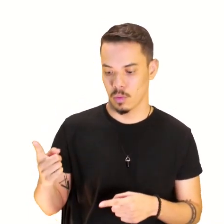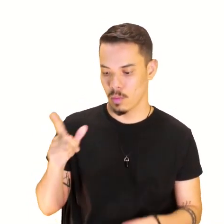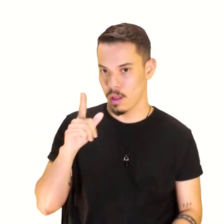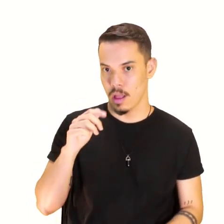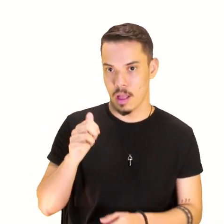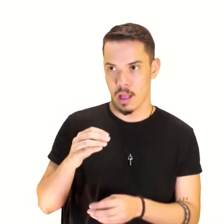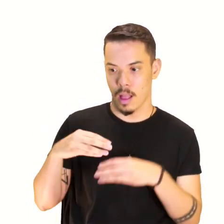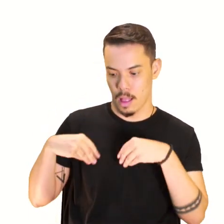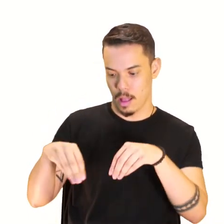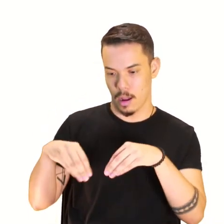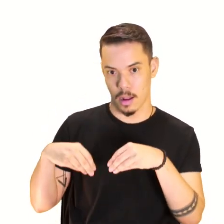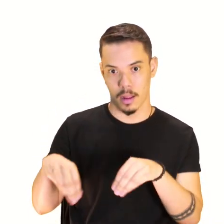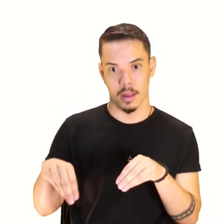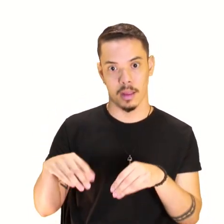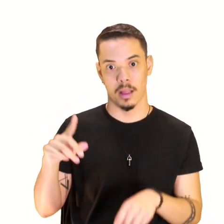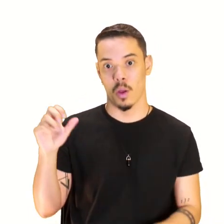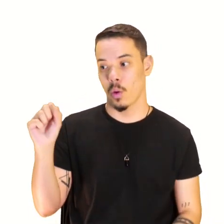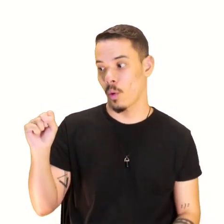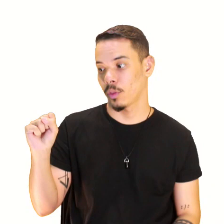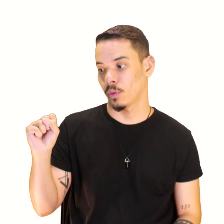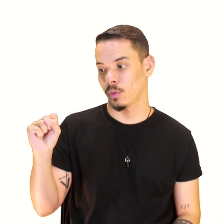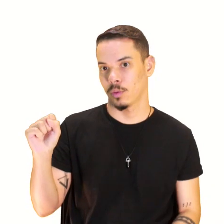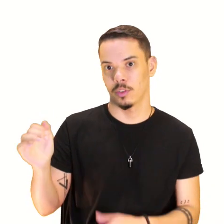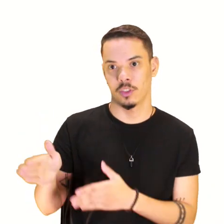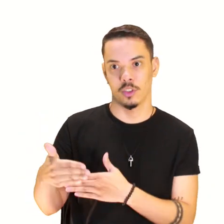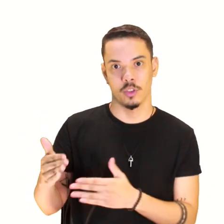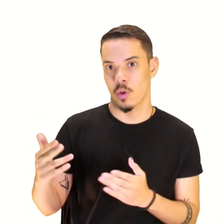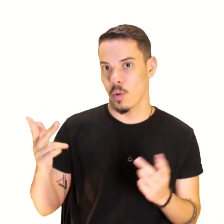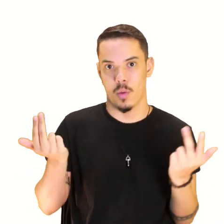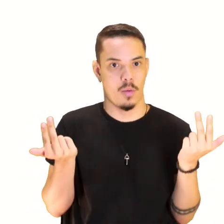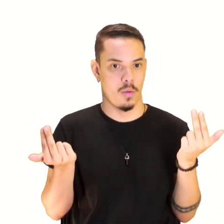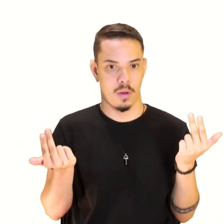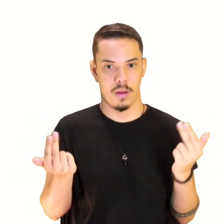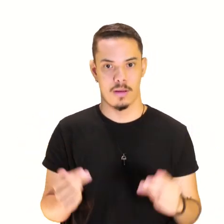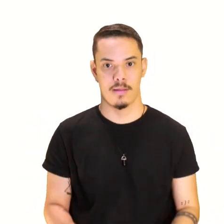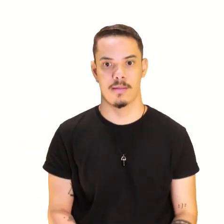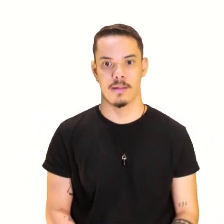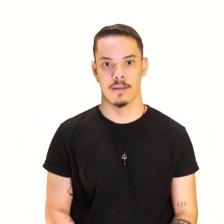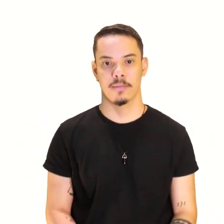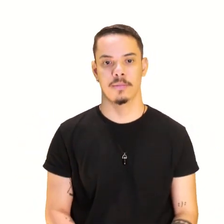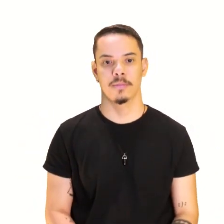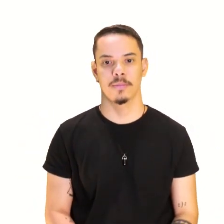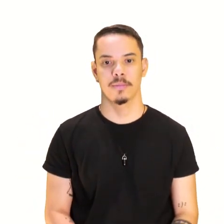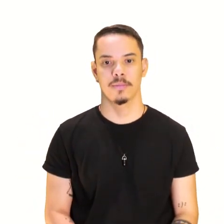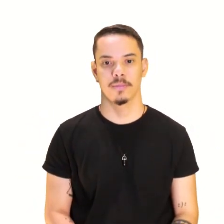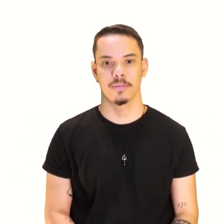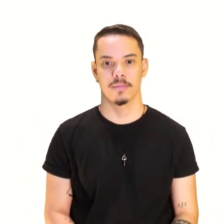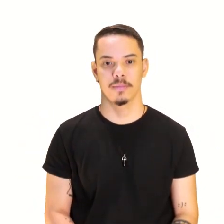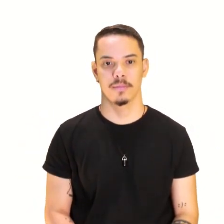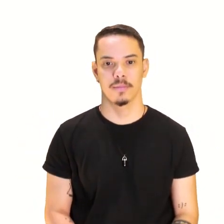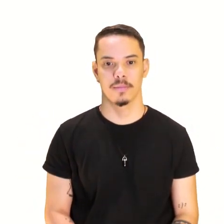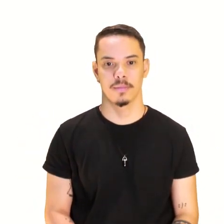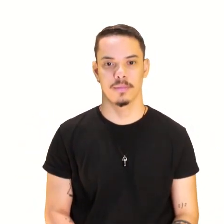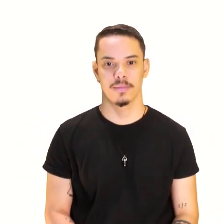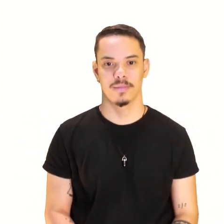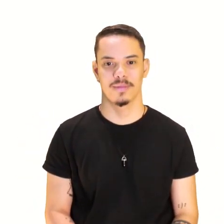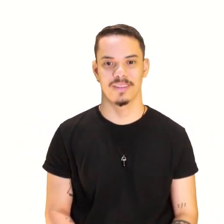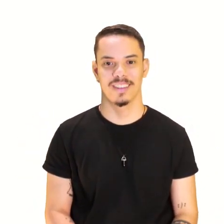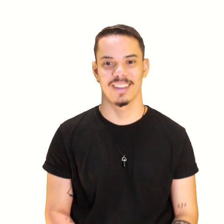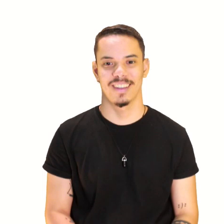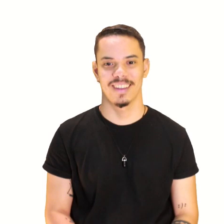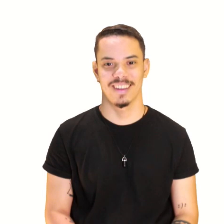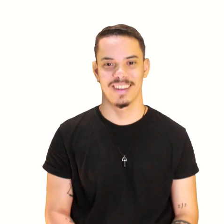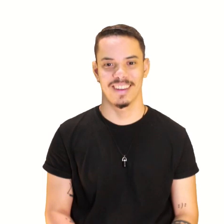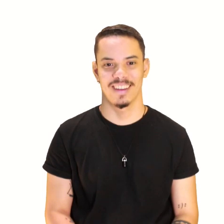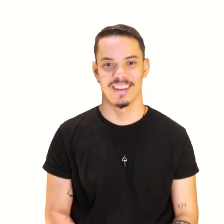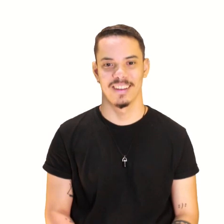é igual a 8 tijolos. Ou seja, equivale... seria até interessante colocar o tio em cima do igual. O tio? Que tio de